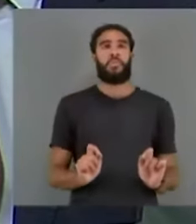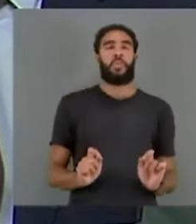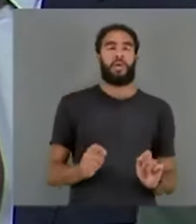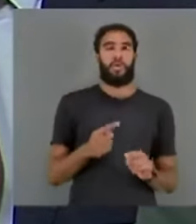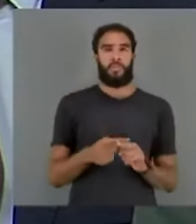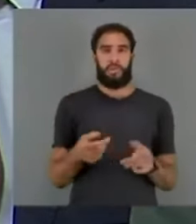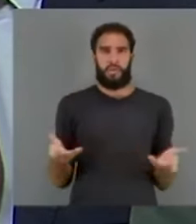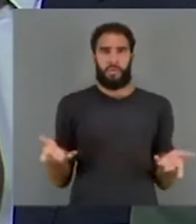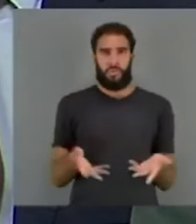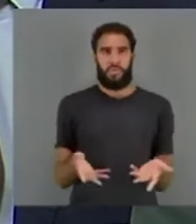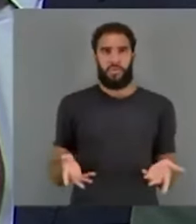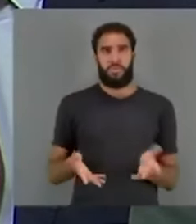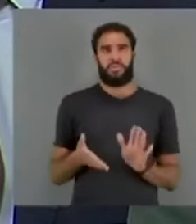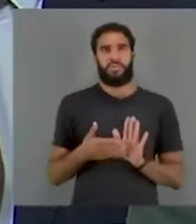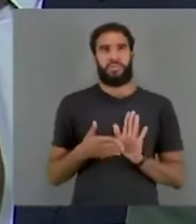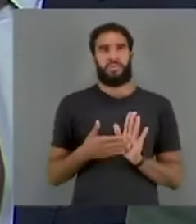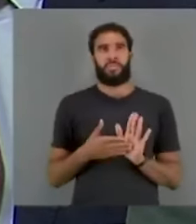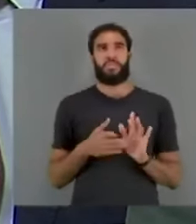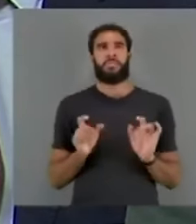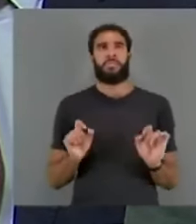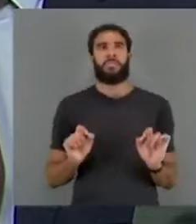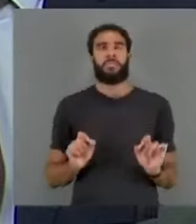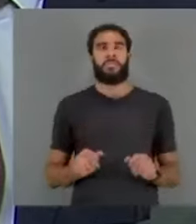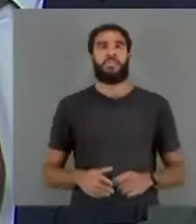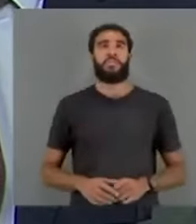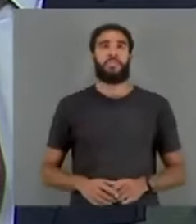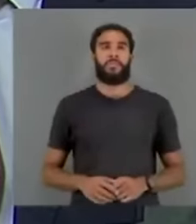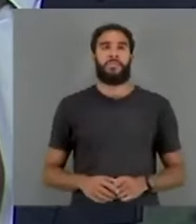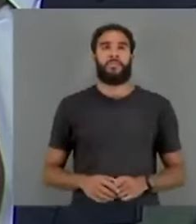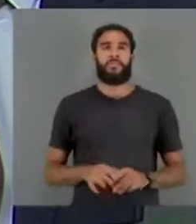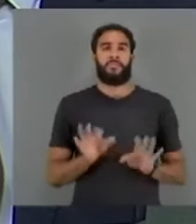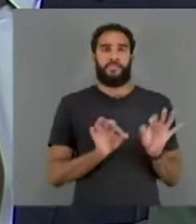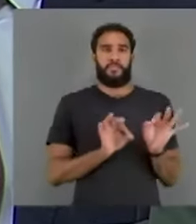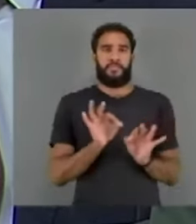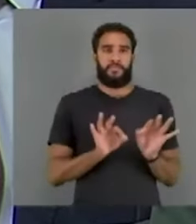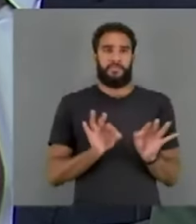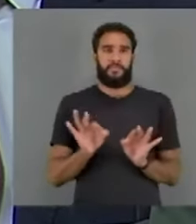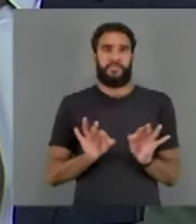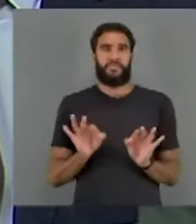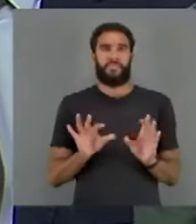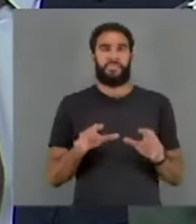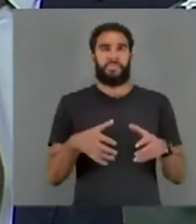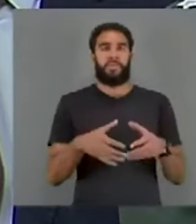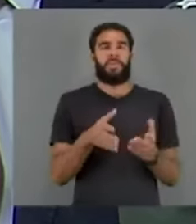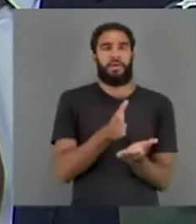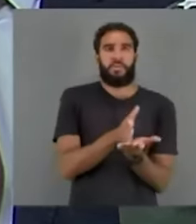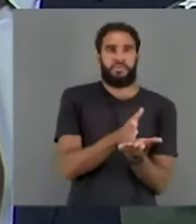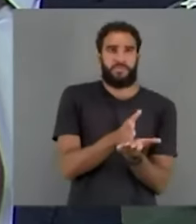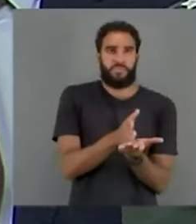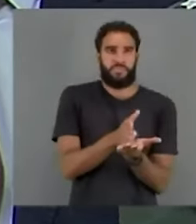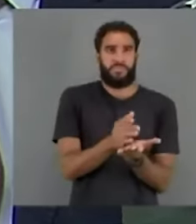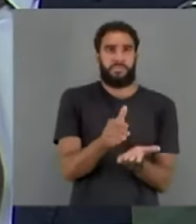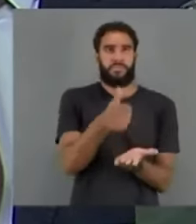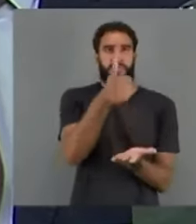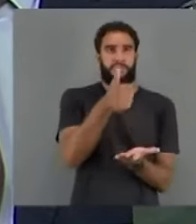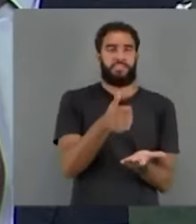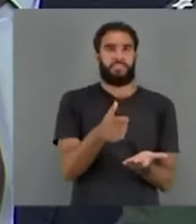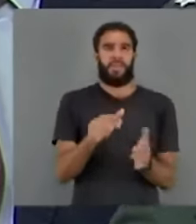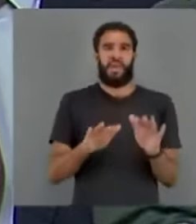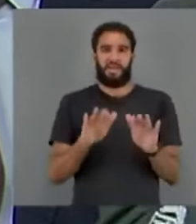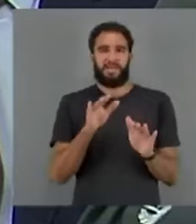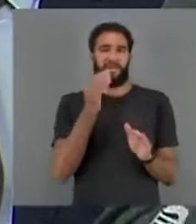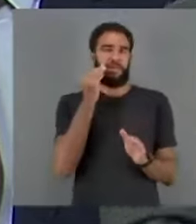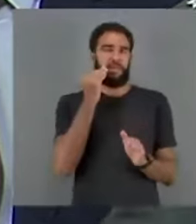gente está hoje com uma proposta de customizar também os pelos especiais de Fronteira Às vezes a gente movimenta o cartão